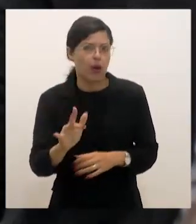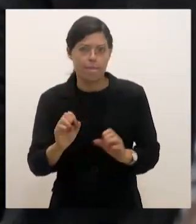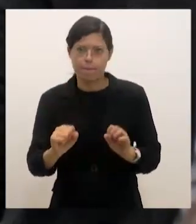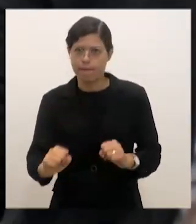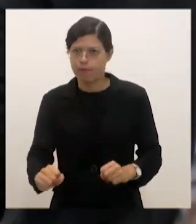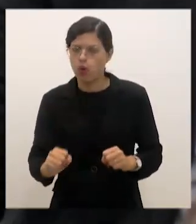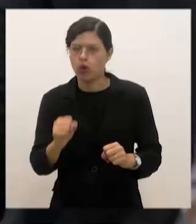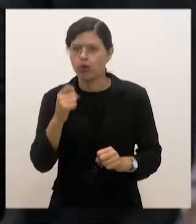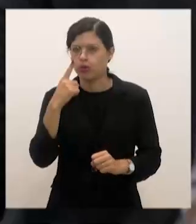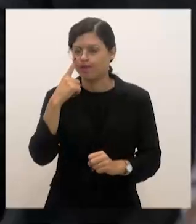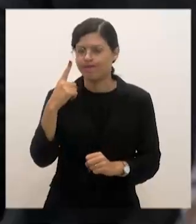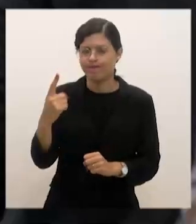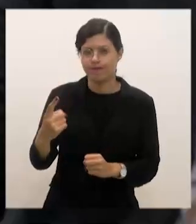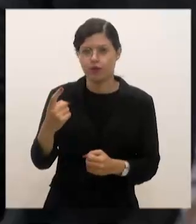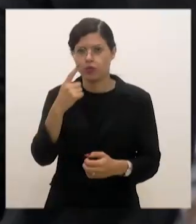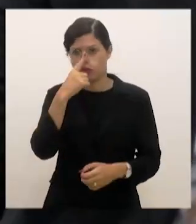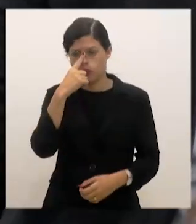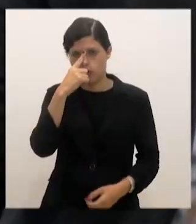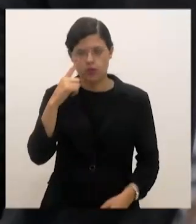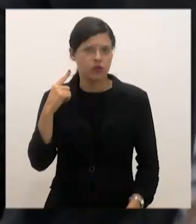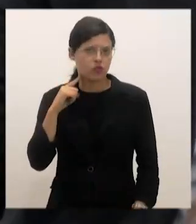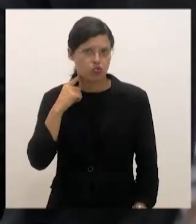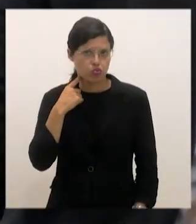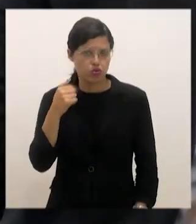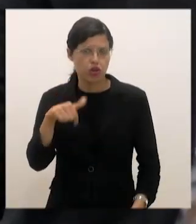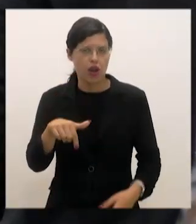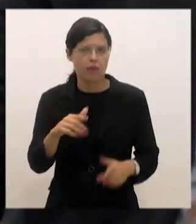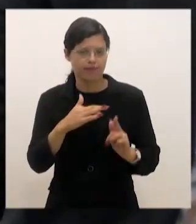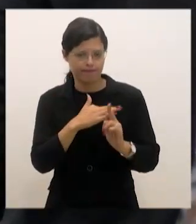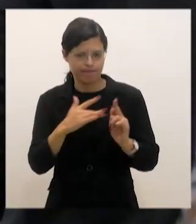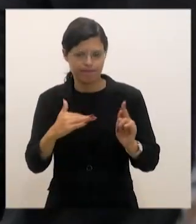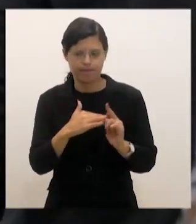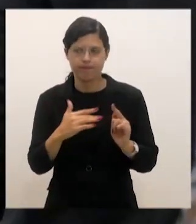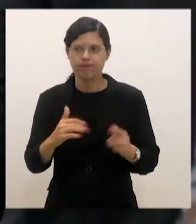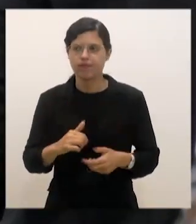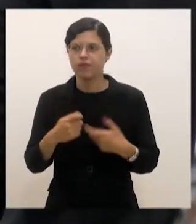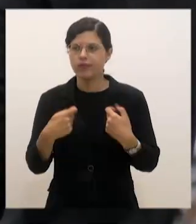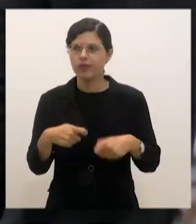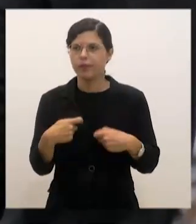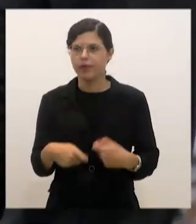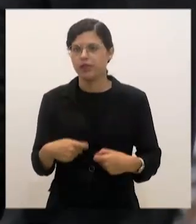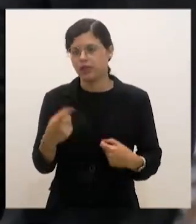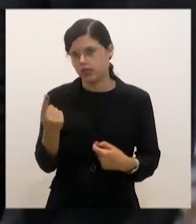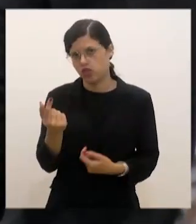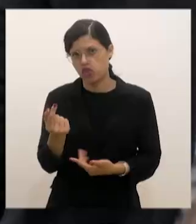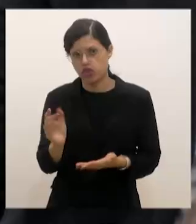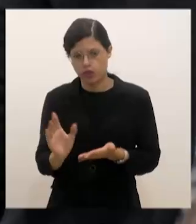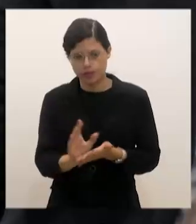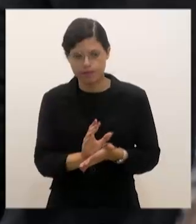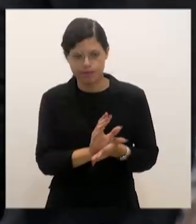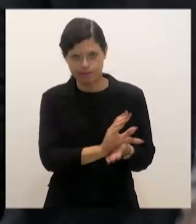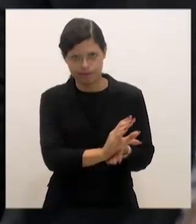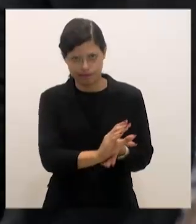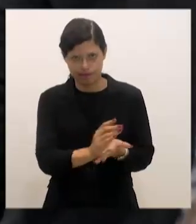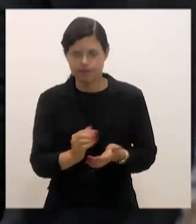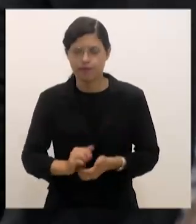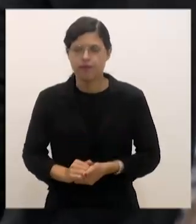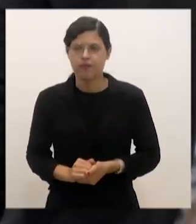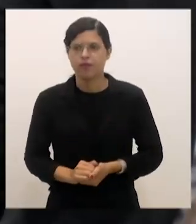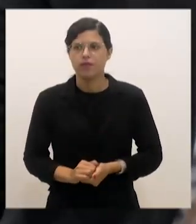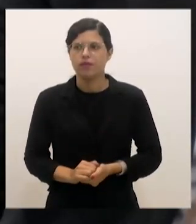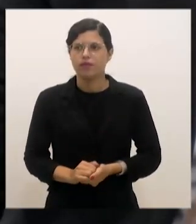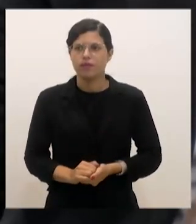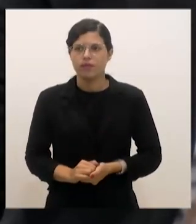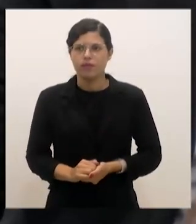contaminação absurda na Baía de Guanabara, e é preciso recurso. De igual forma, por incrível